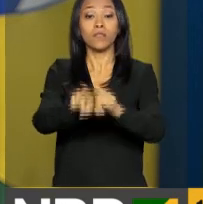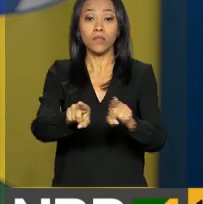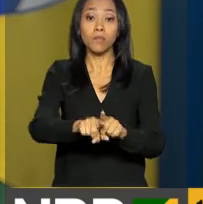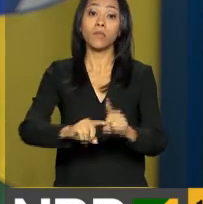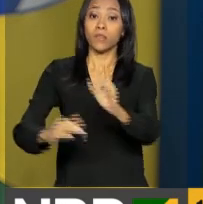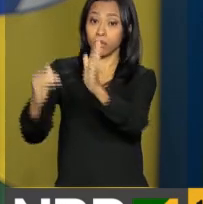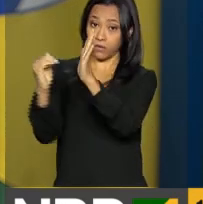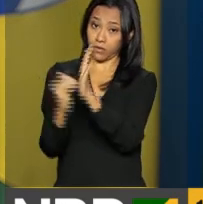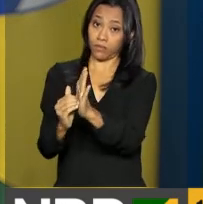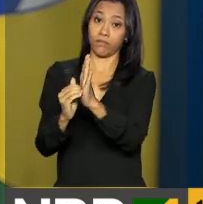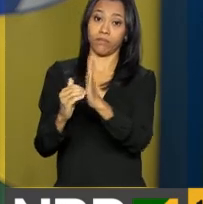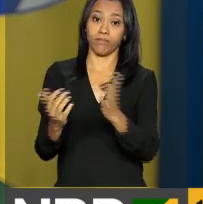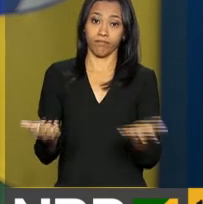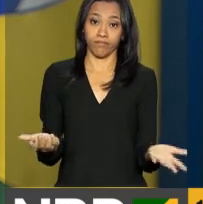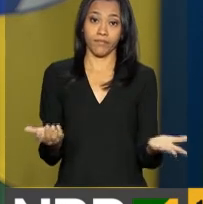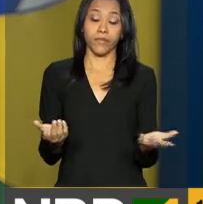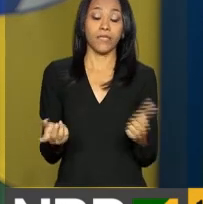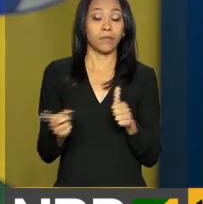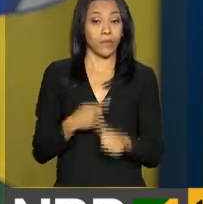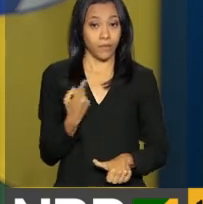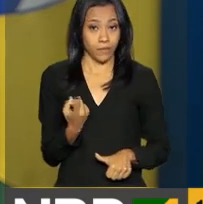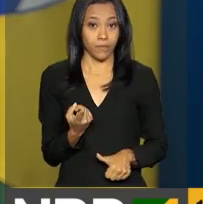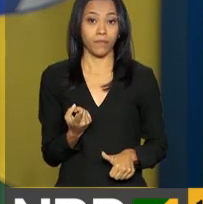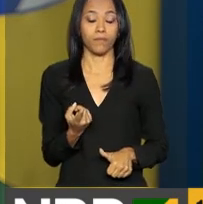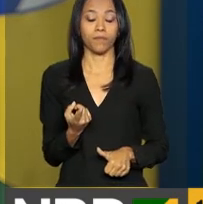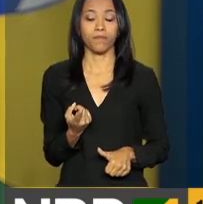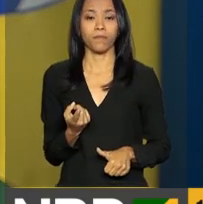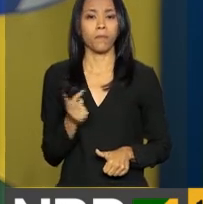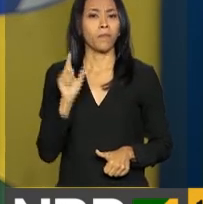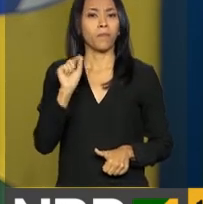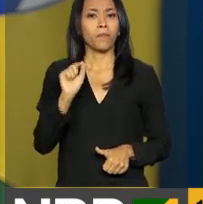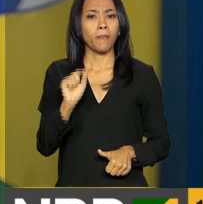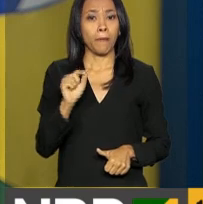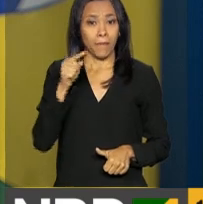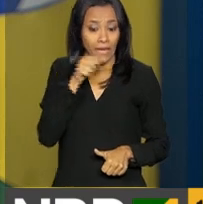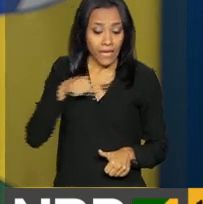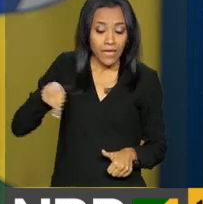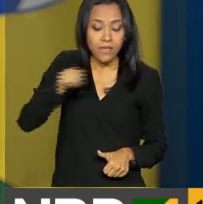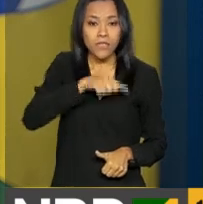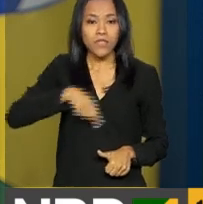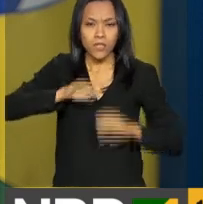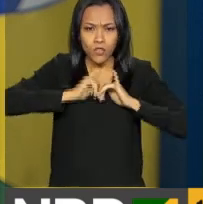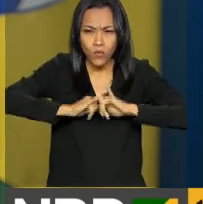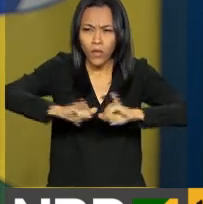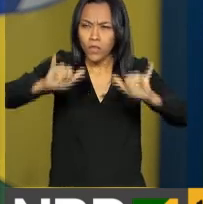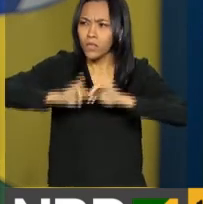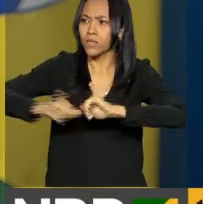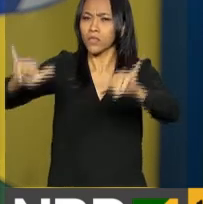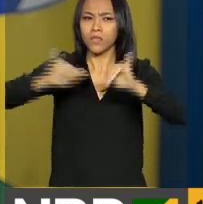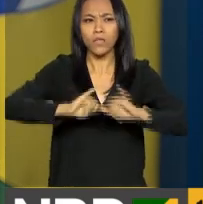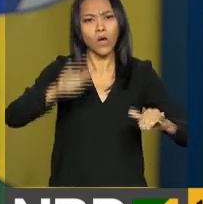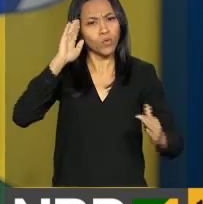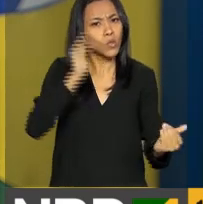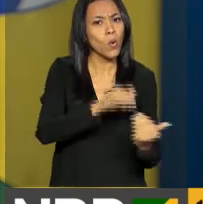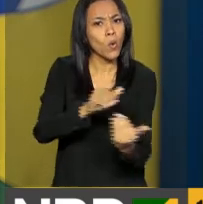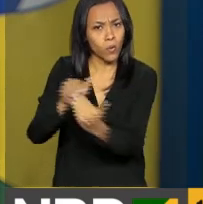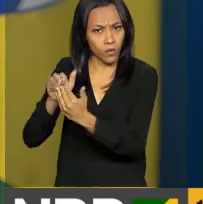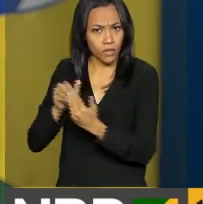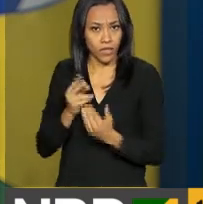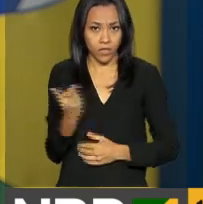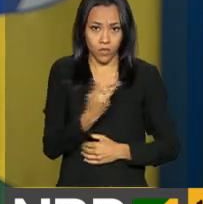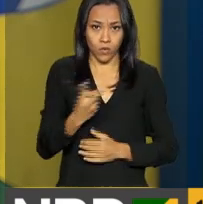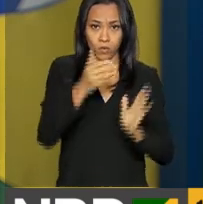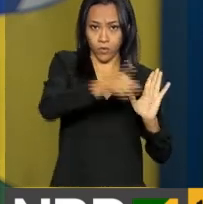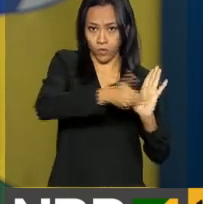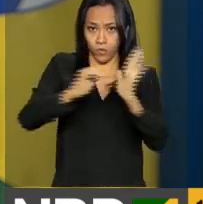no Senado Federal. Em primeiro lugar, para que este eco se dê nessas casas legislativas, é